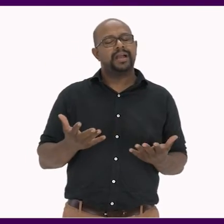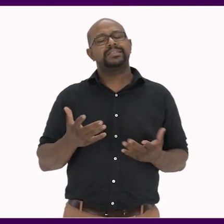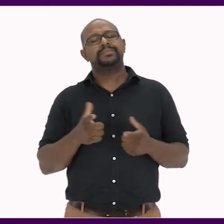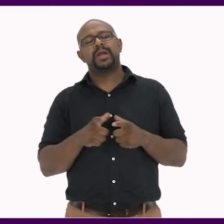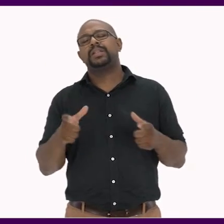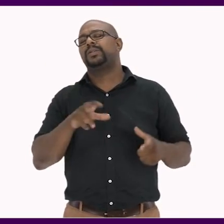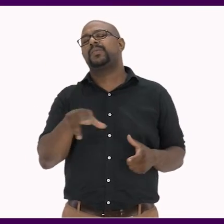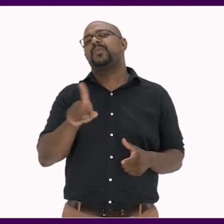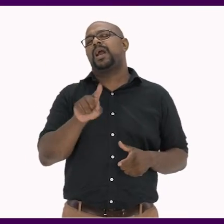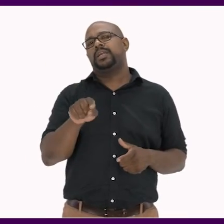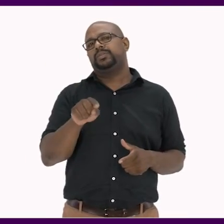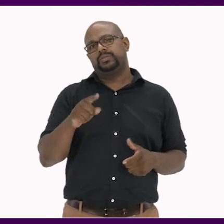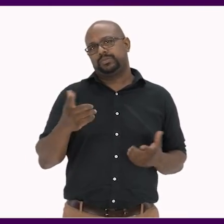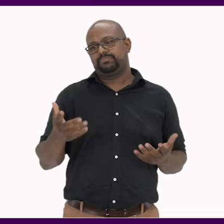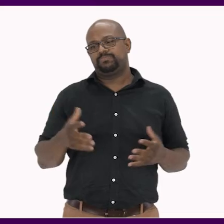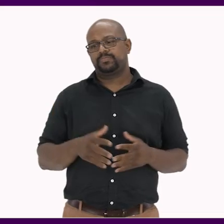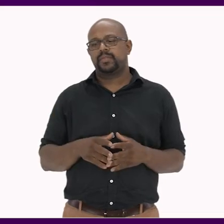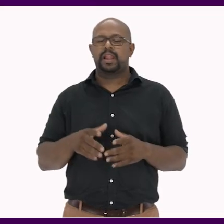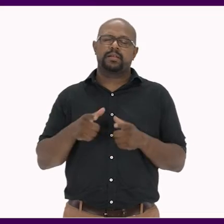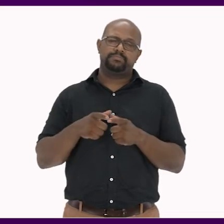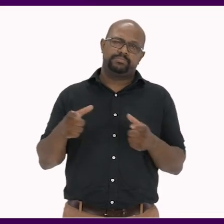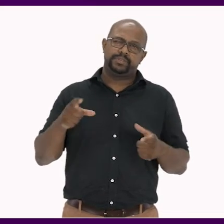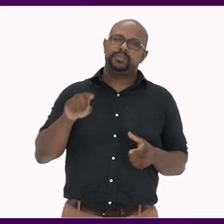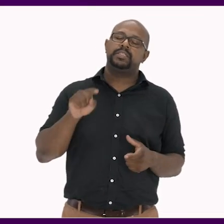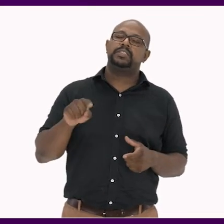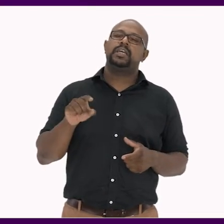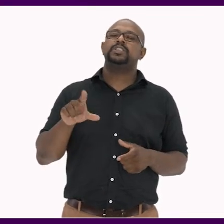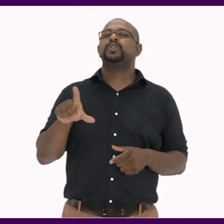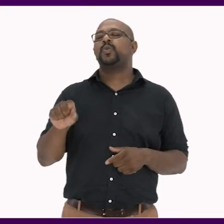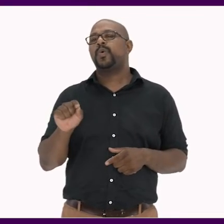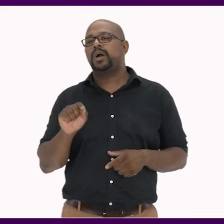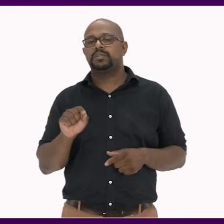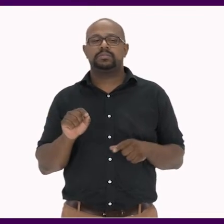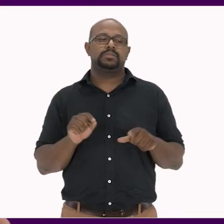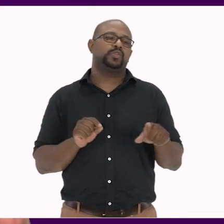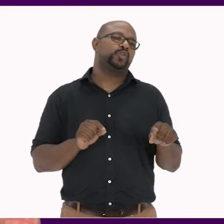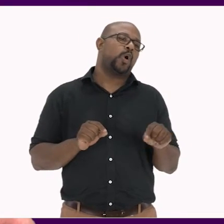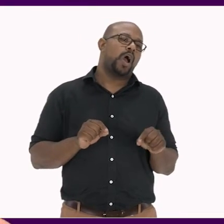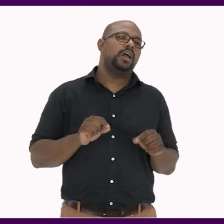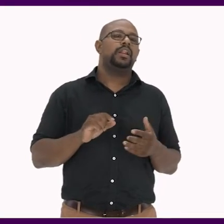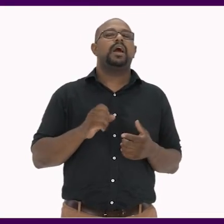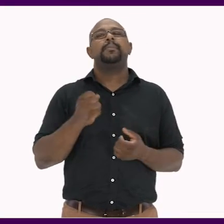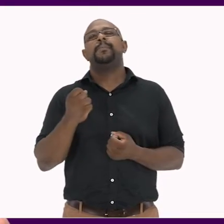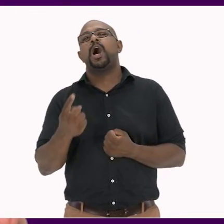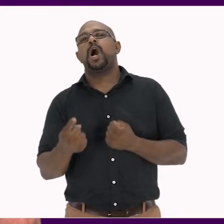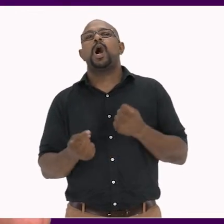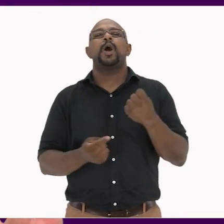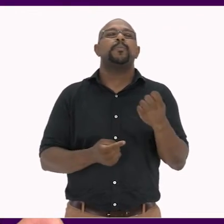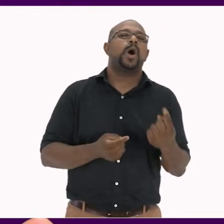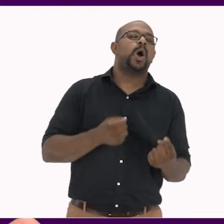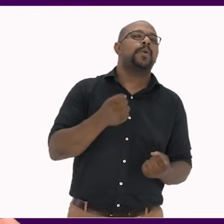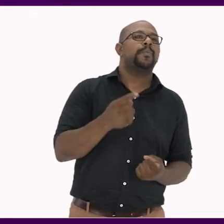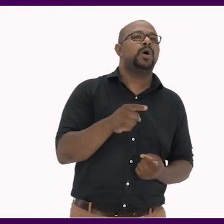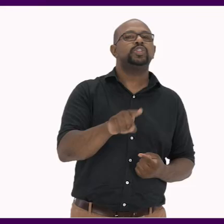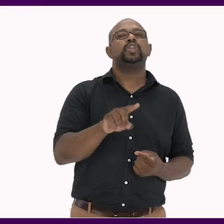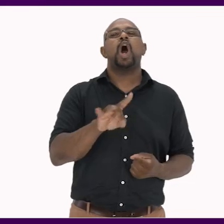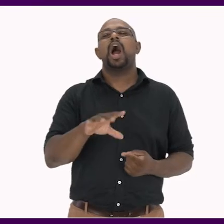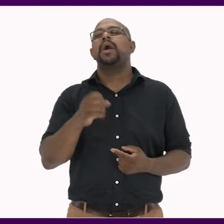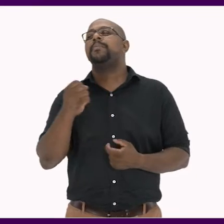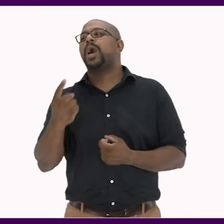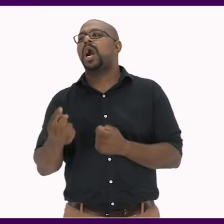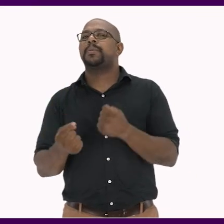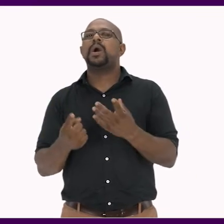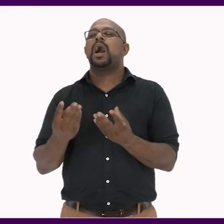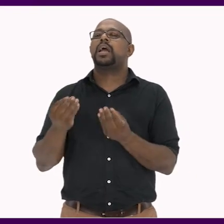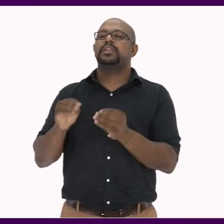Mas normalmente não é isso que acontece. Normalmente é escolhida algumas obras e essas é